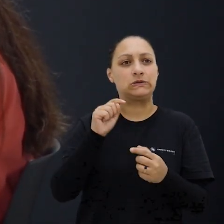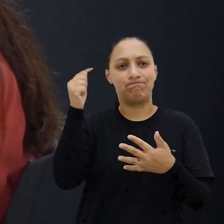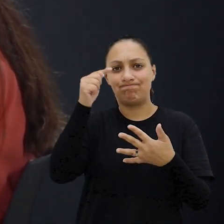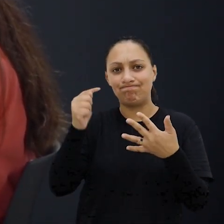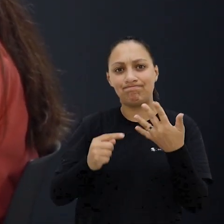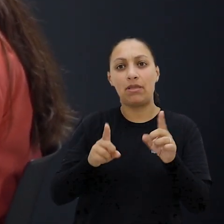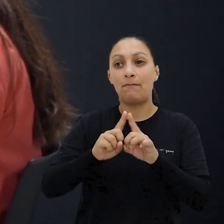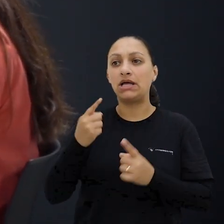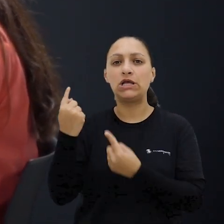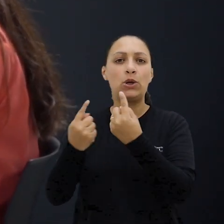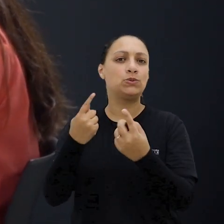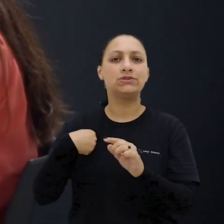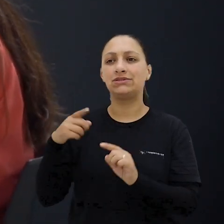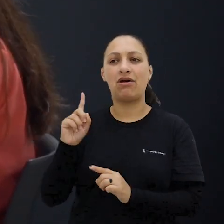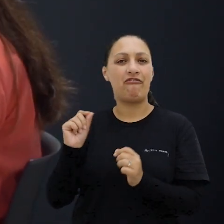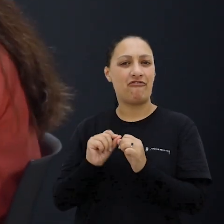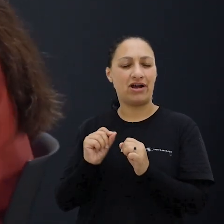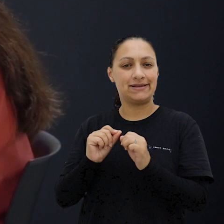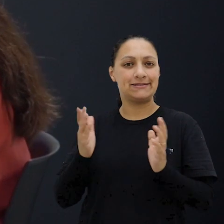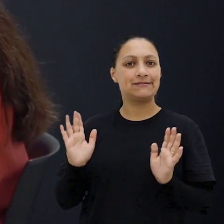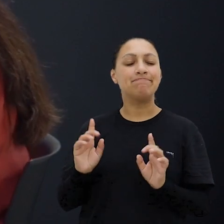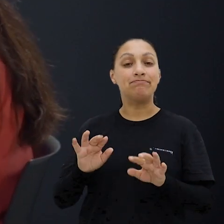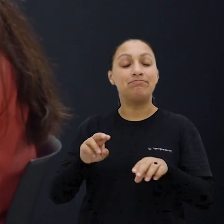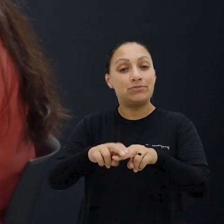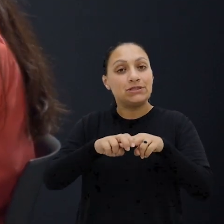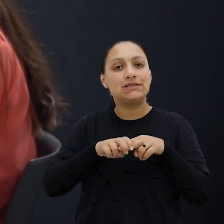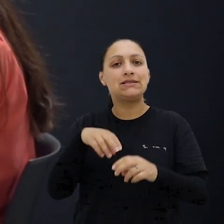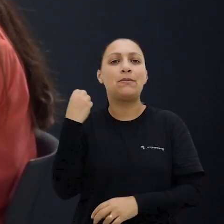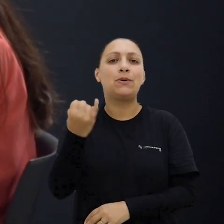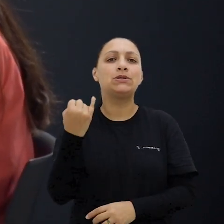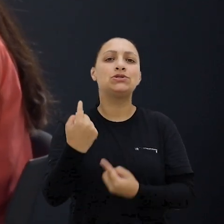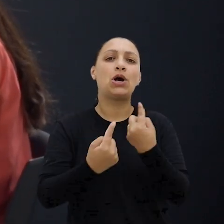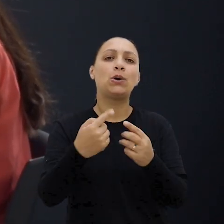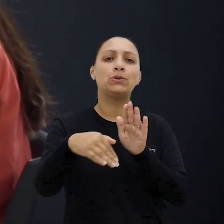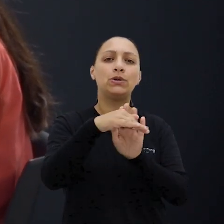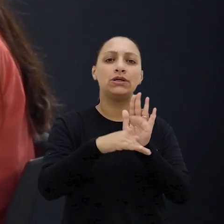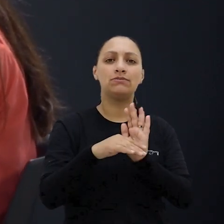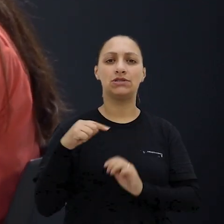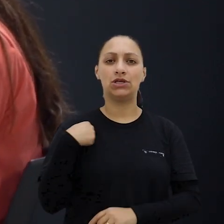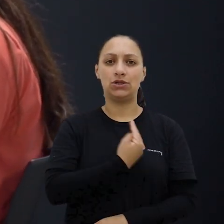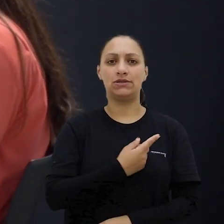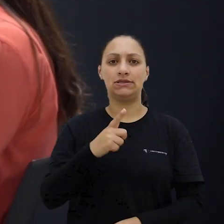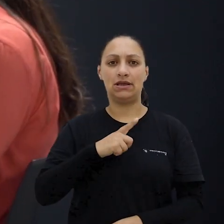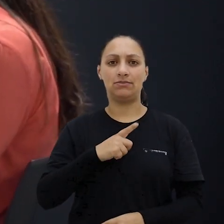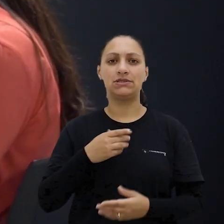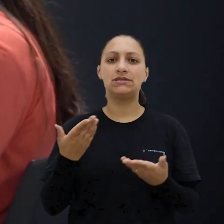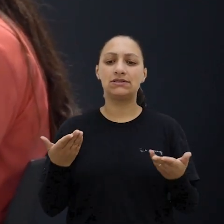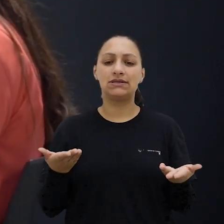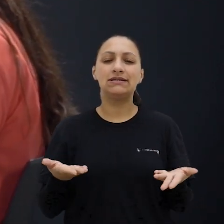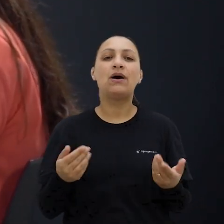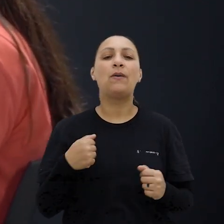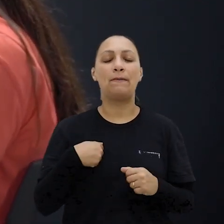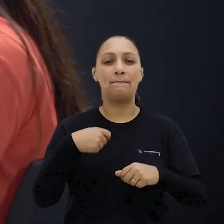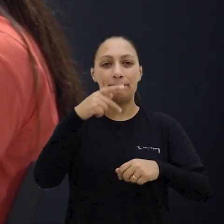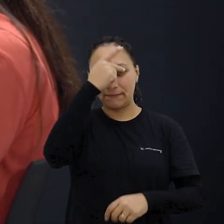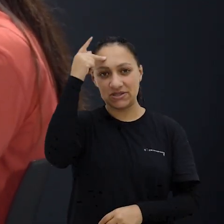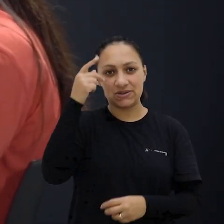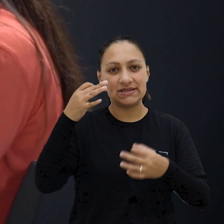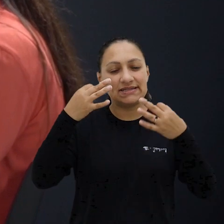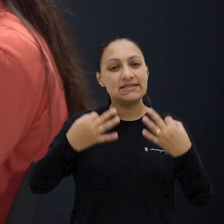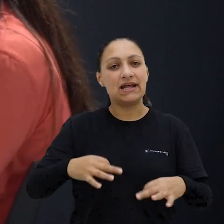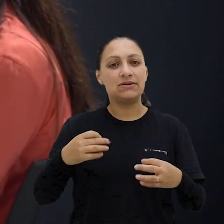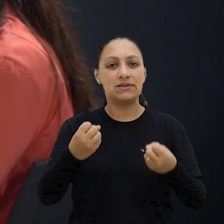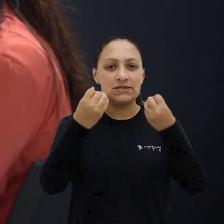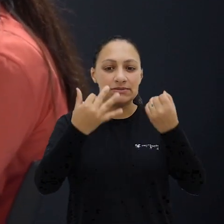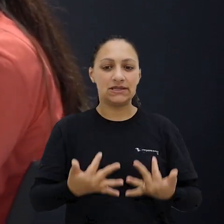faz, né? Então, eu acho que para isso são importantes também alguns programas que a gente tem, né? E aí a Dea é a pessoa certa para falar